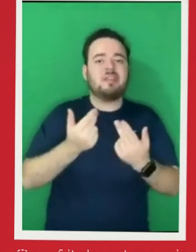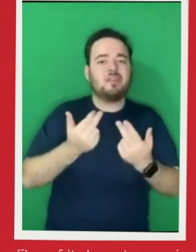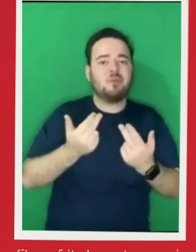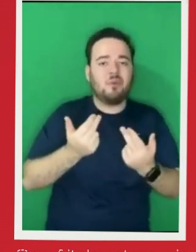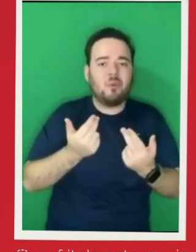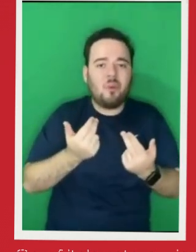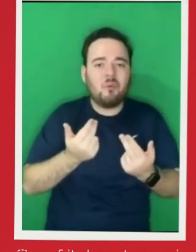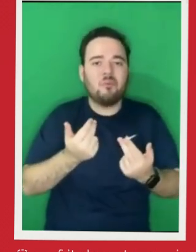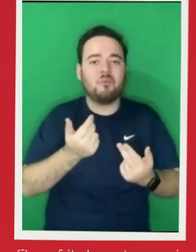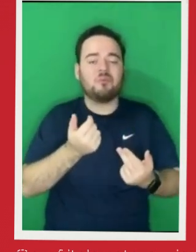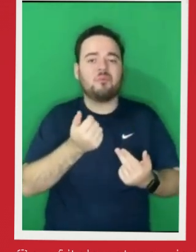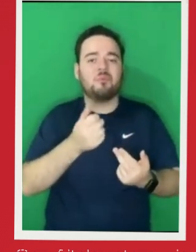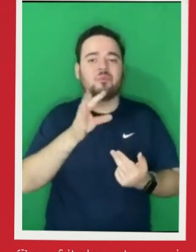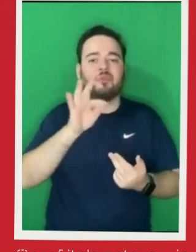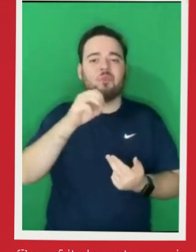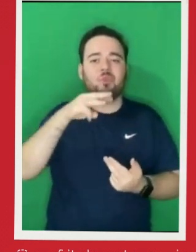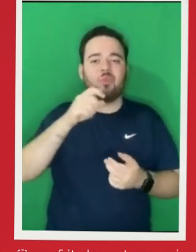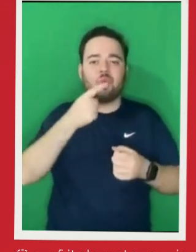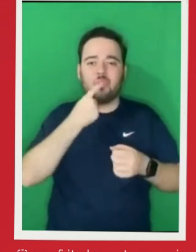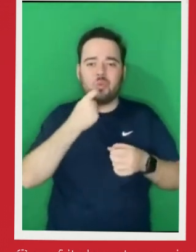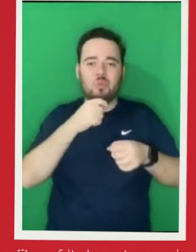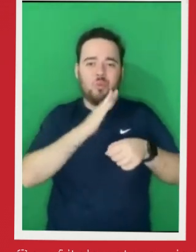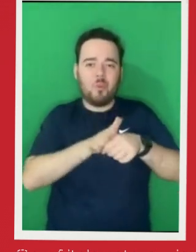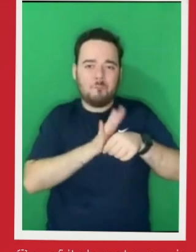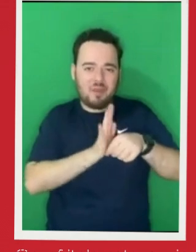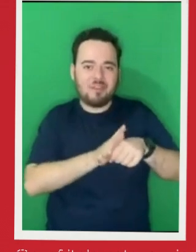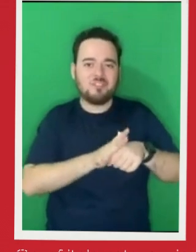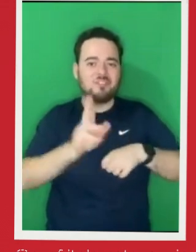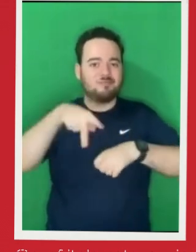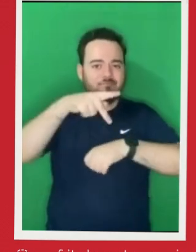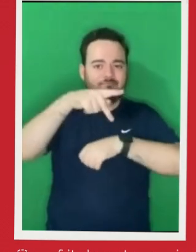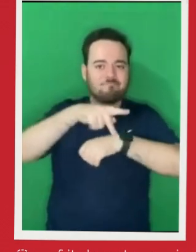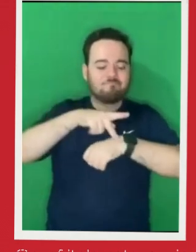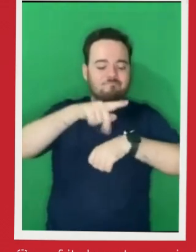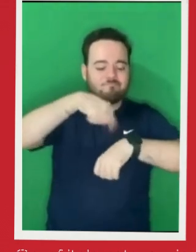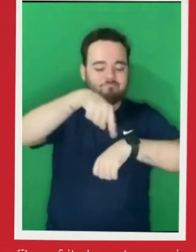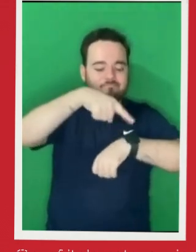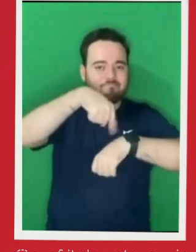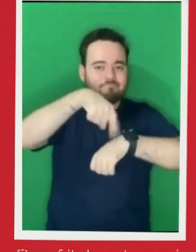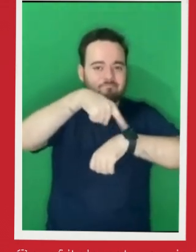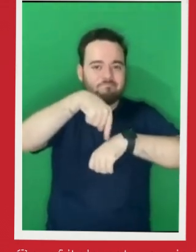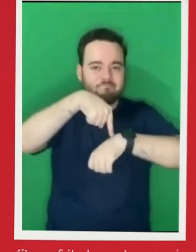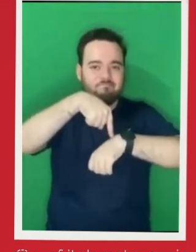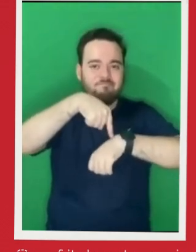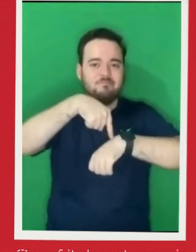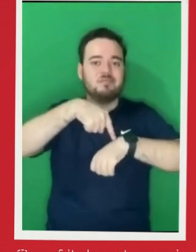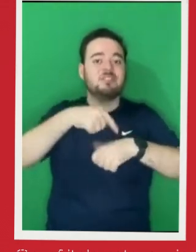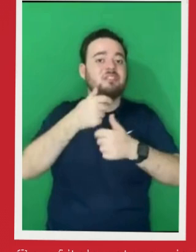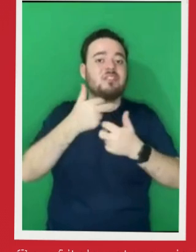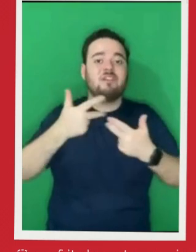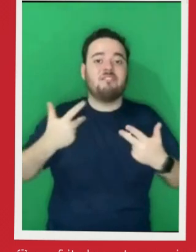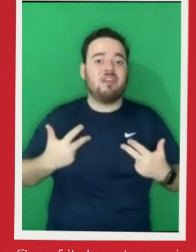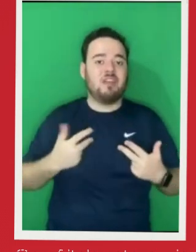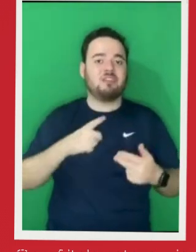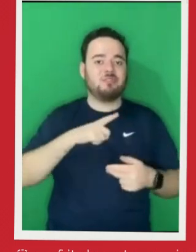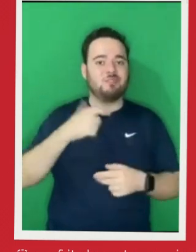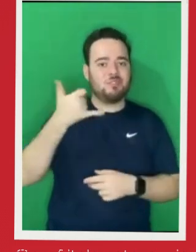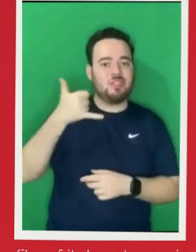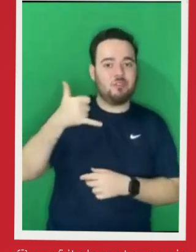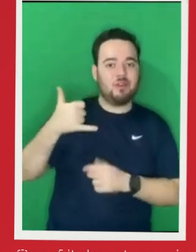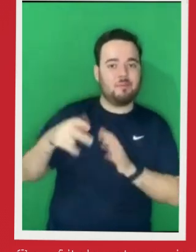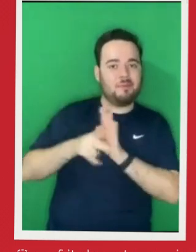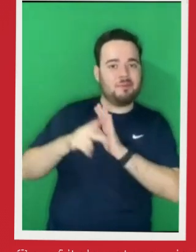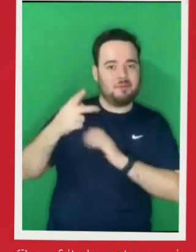ter um tomate, que é um tomate, daí que vem a palavra Pomodoro. Você gira e ele toca. Você tem vários